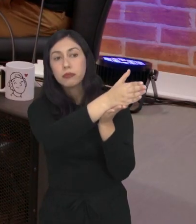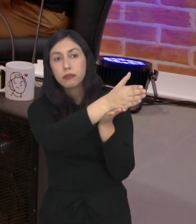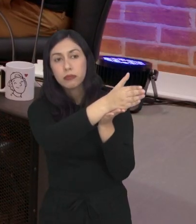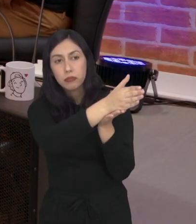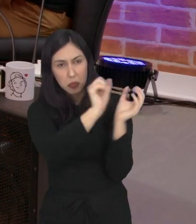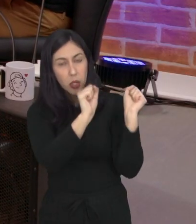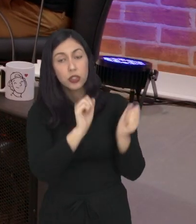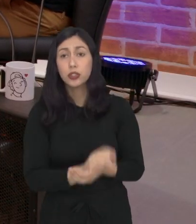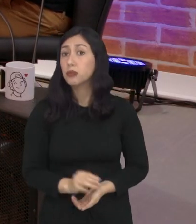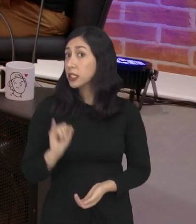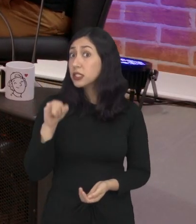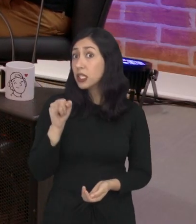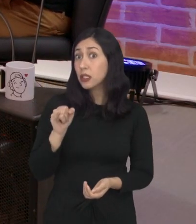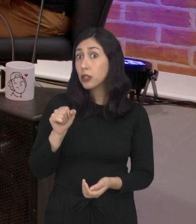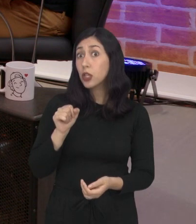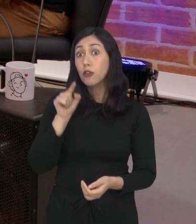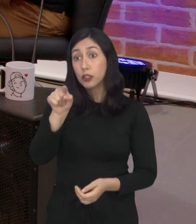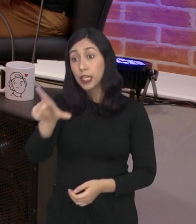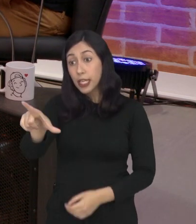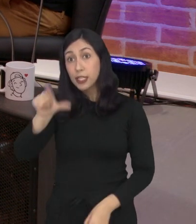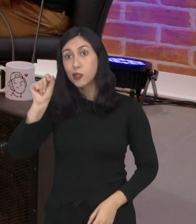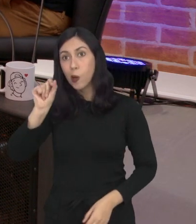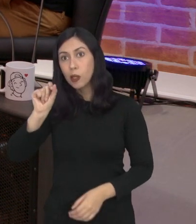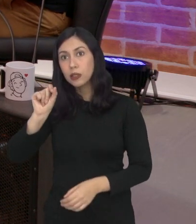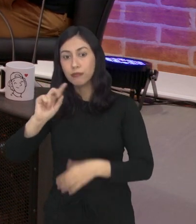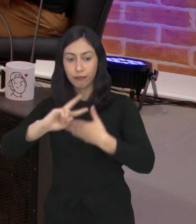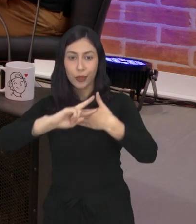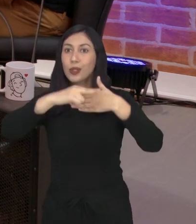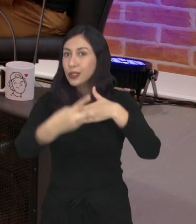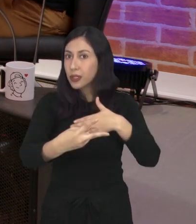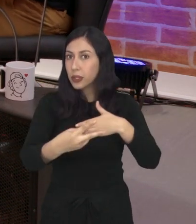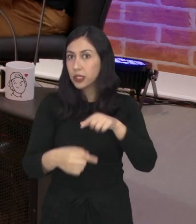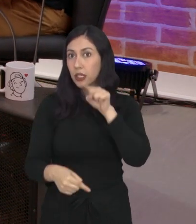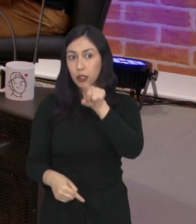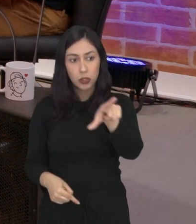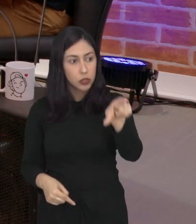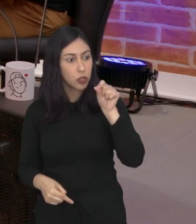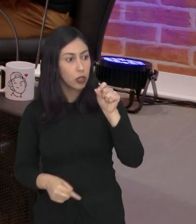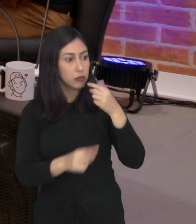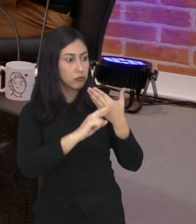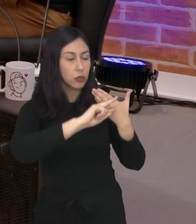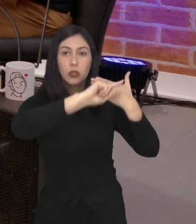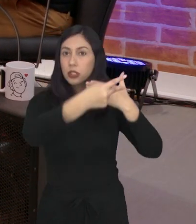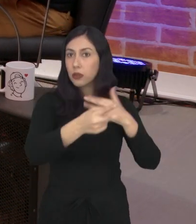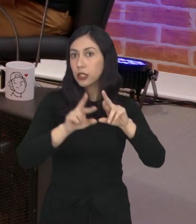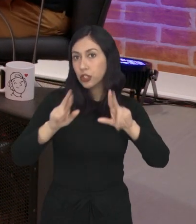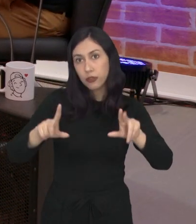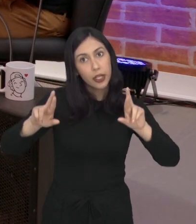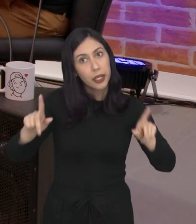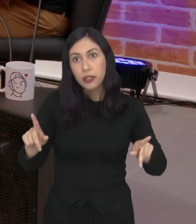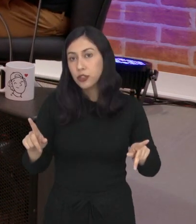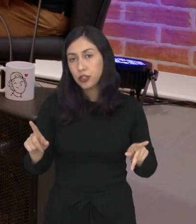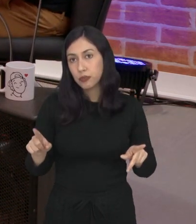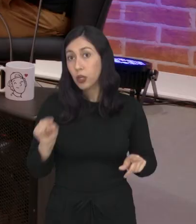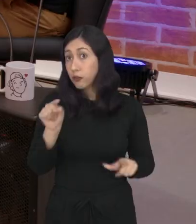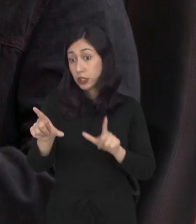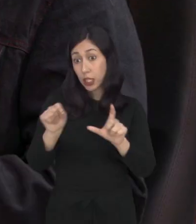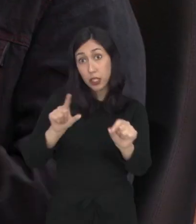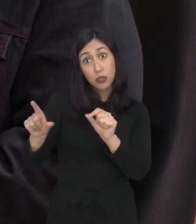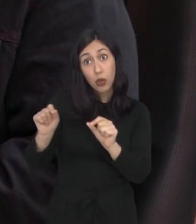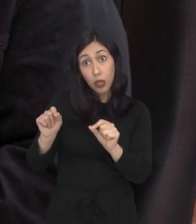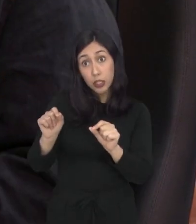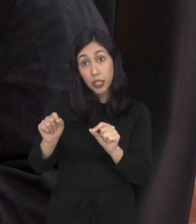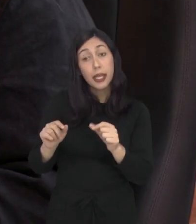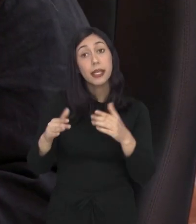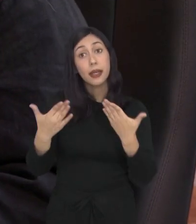te dando tudo que vai acontecendo no caminho. Da mesma forma, se você quiser ir transitando por vários caminhos, o mestre que está narrando a história vai te dando o